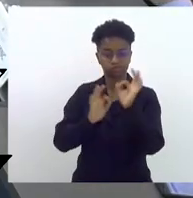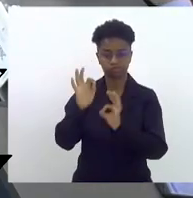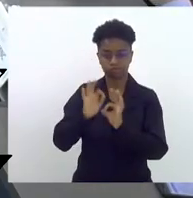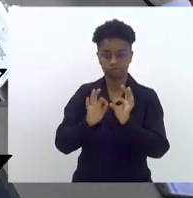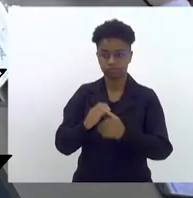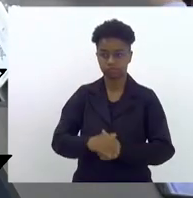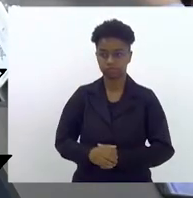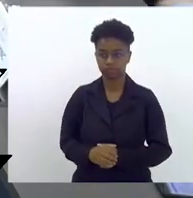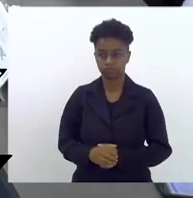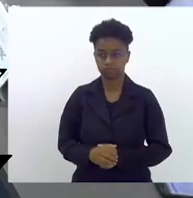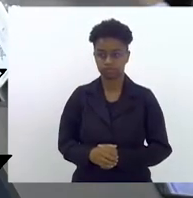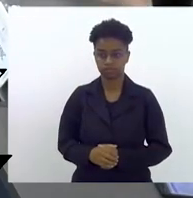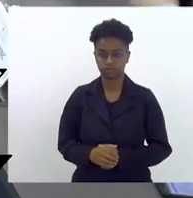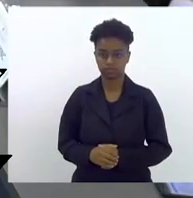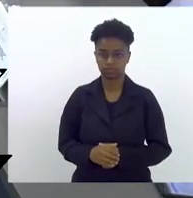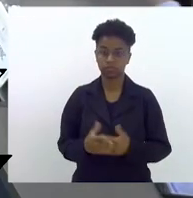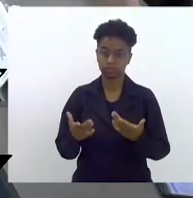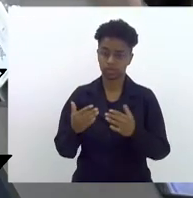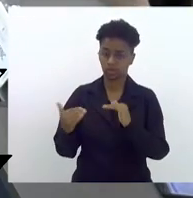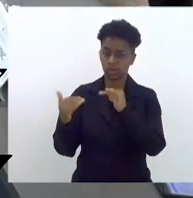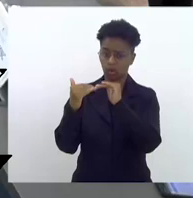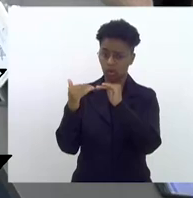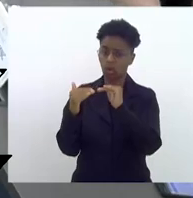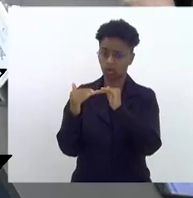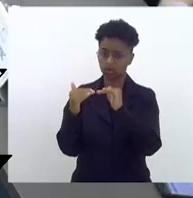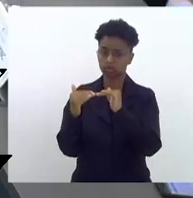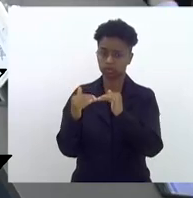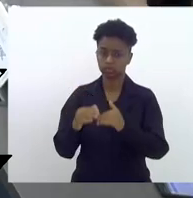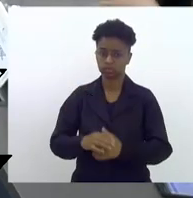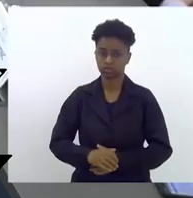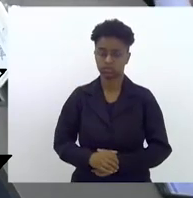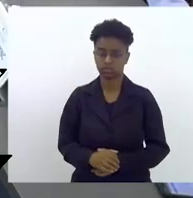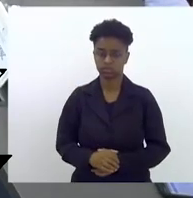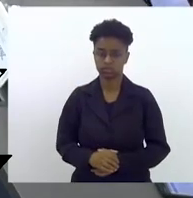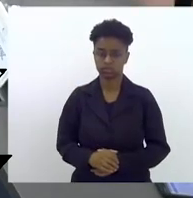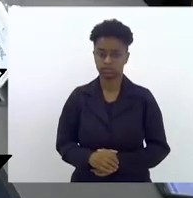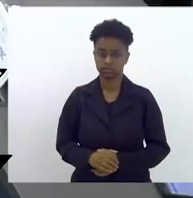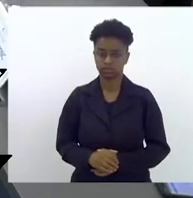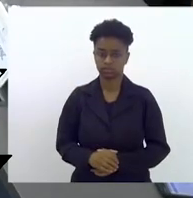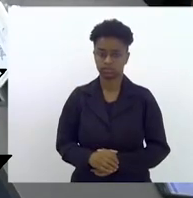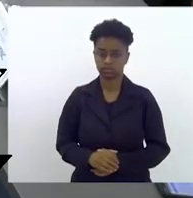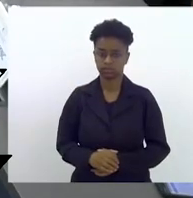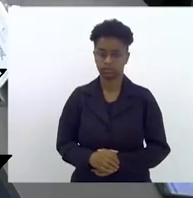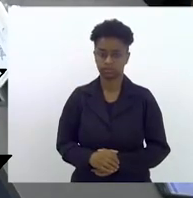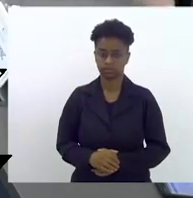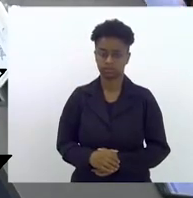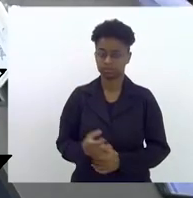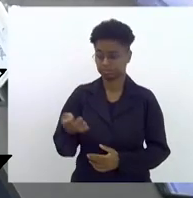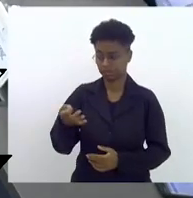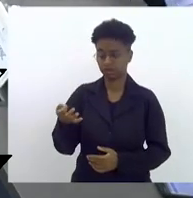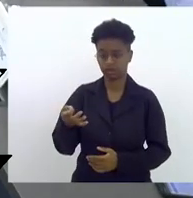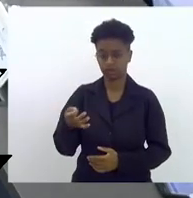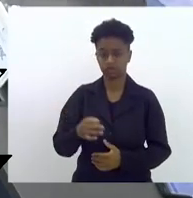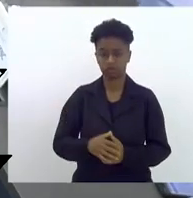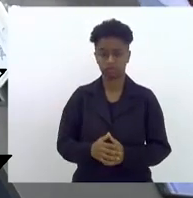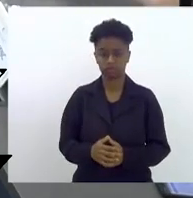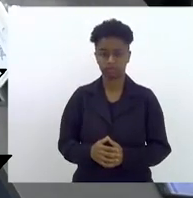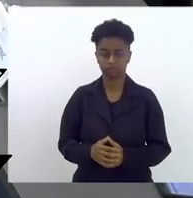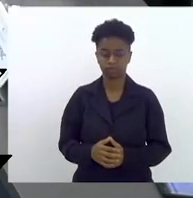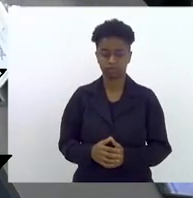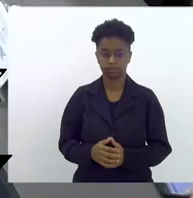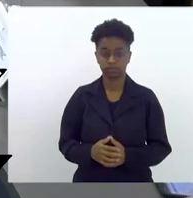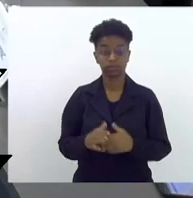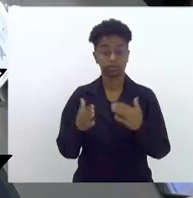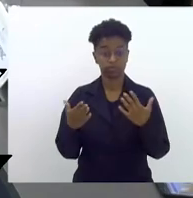ccj tem médico que brevemente dará parecer favorável ao projeto